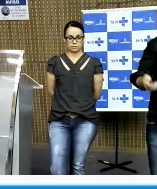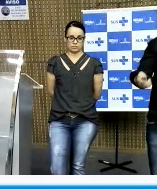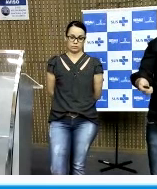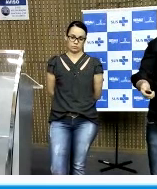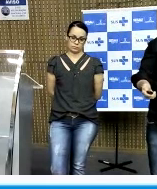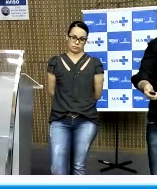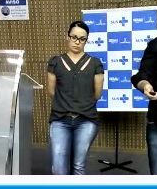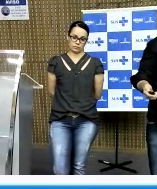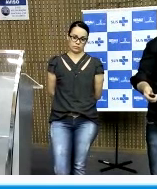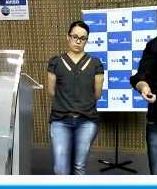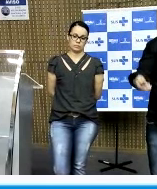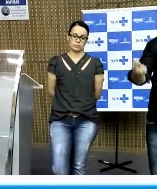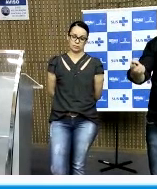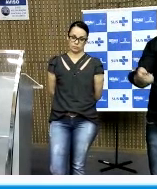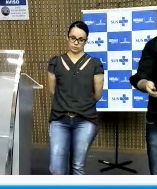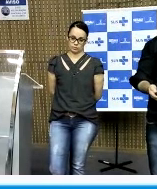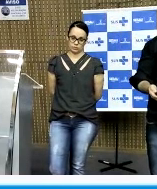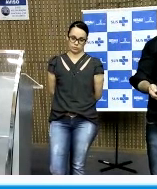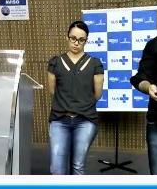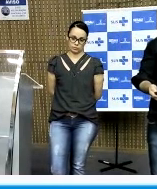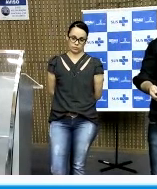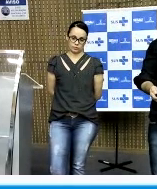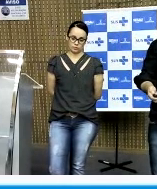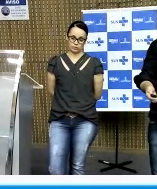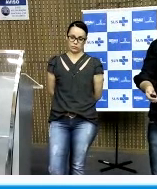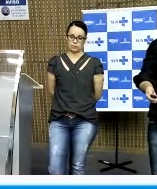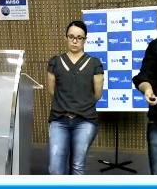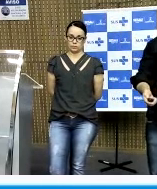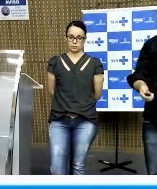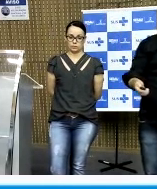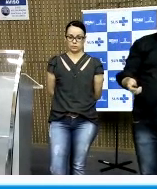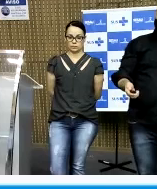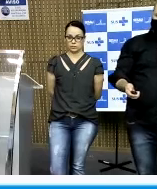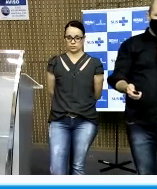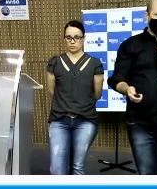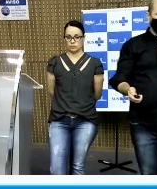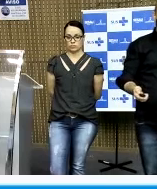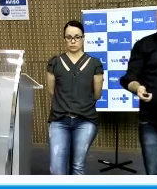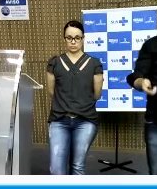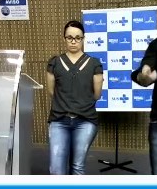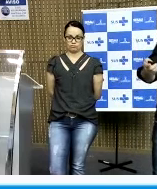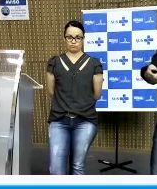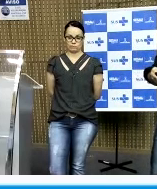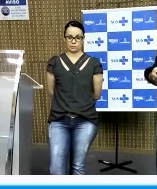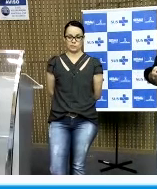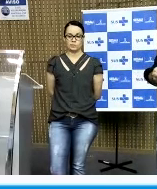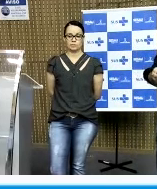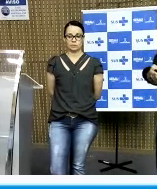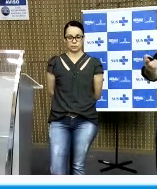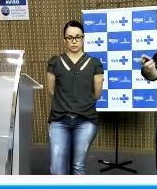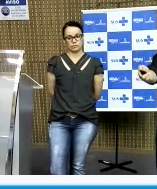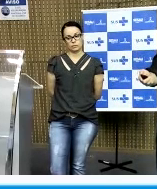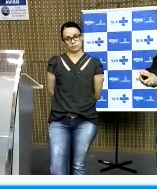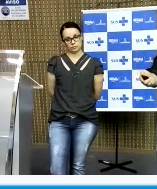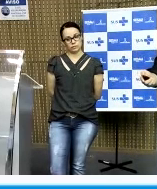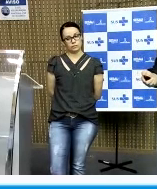número 128% em 2020, 74% com elevação em 2021. A consulta odontológica, 4% em